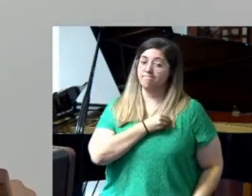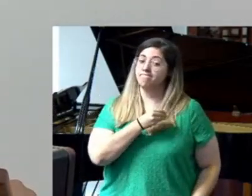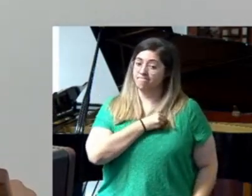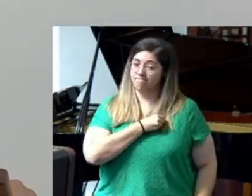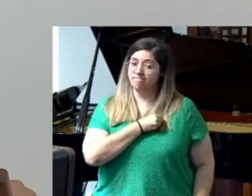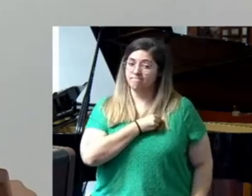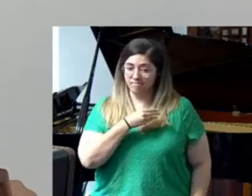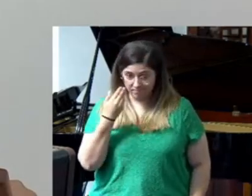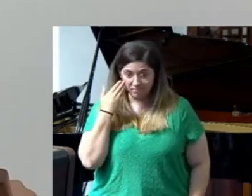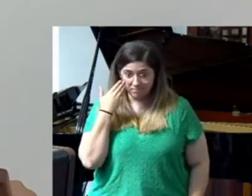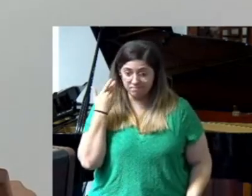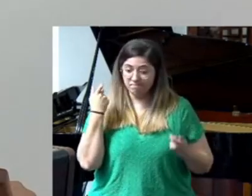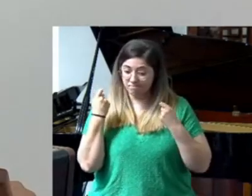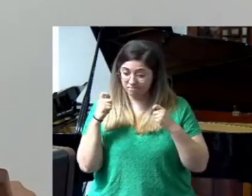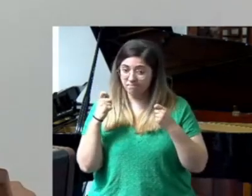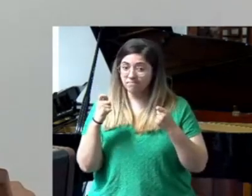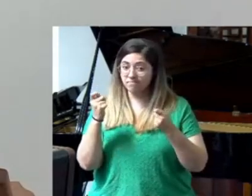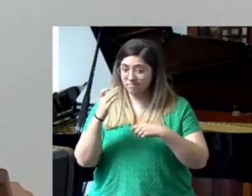saber.